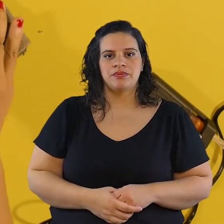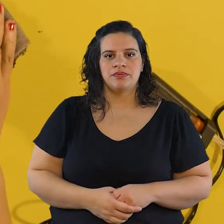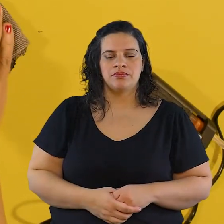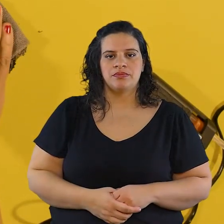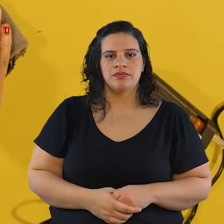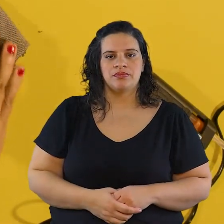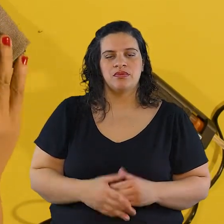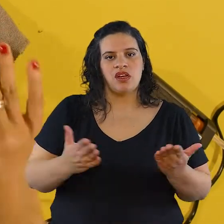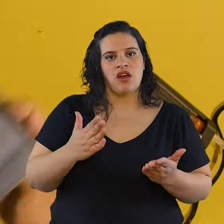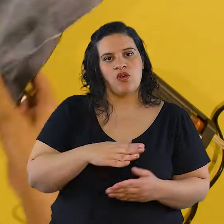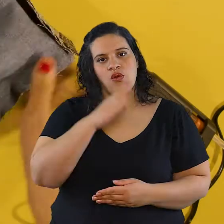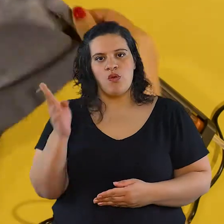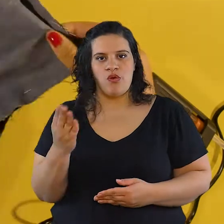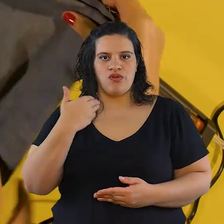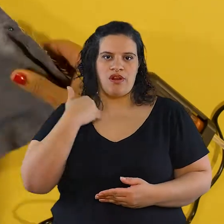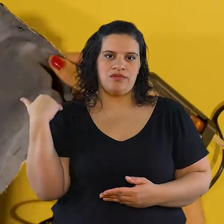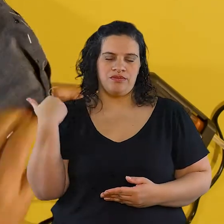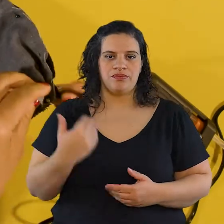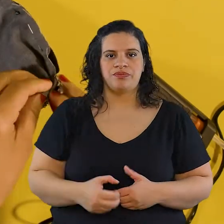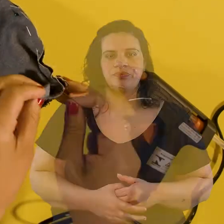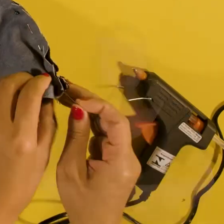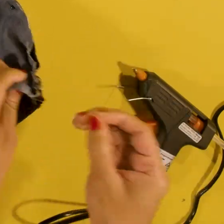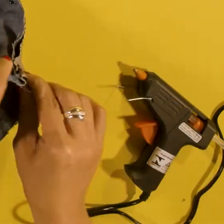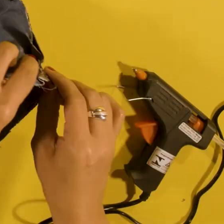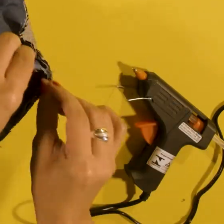você usa. Agora o outro lado.